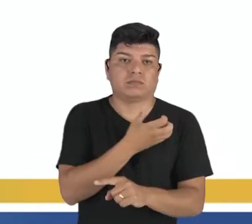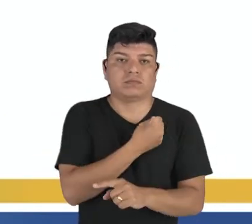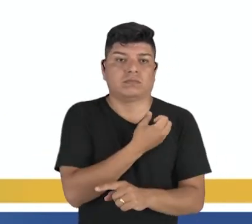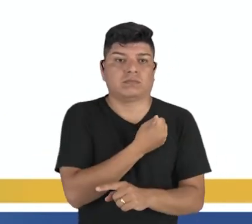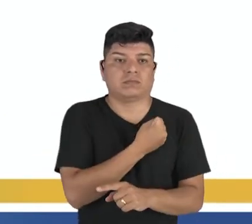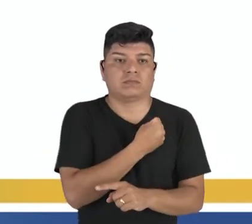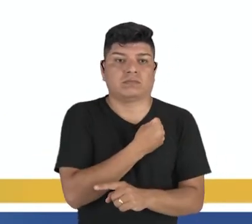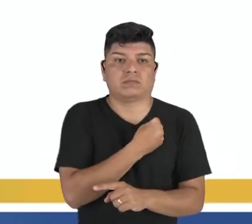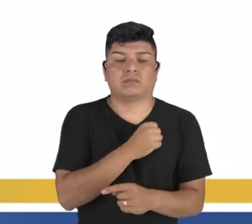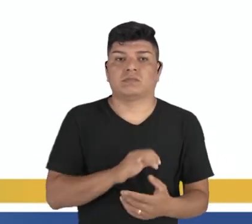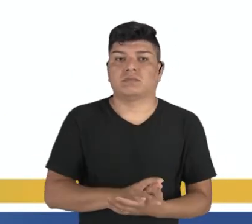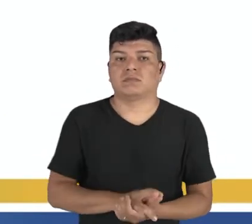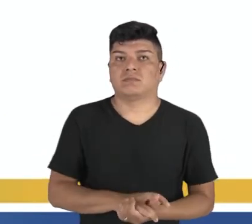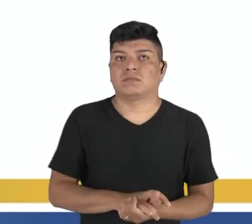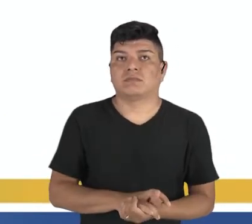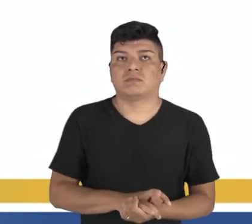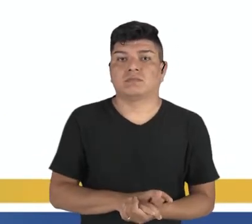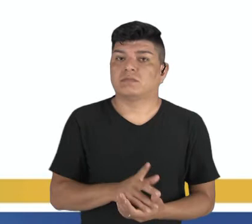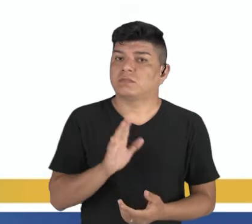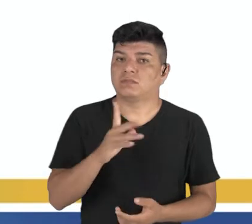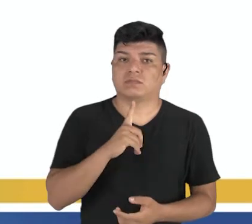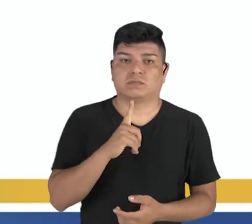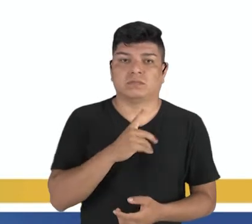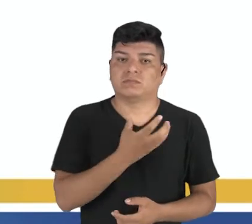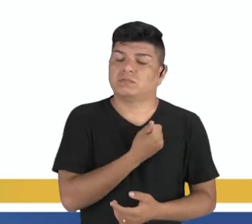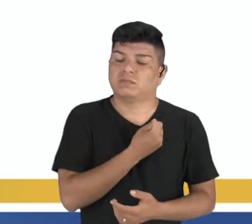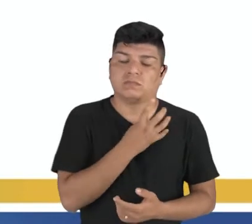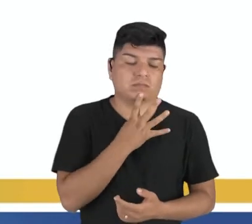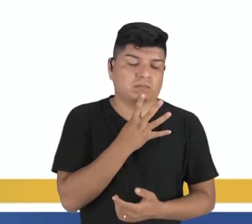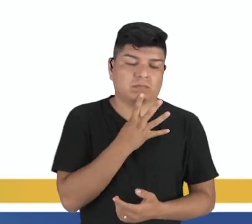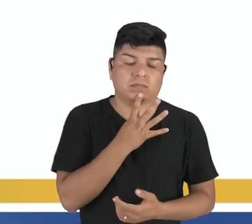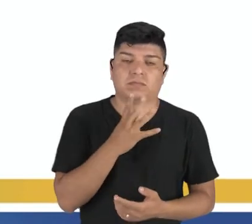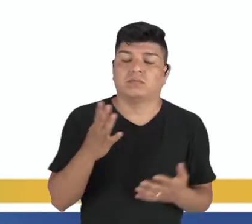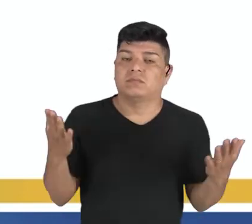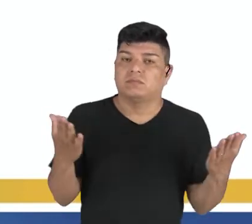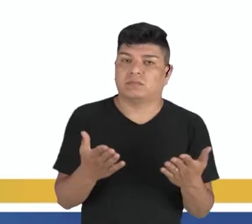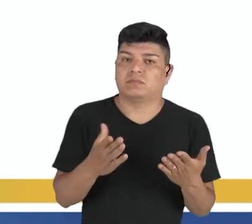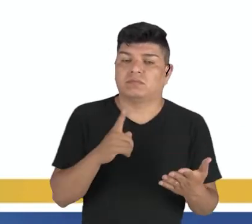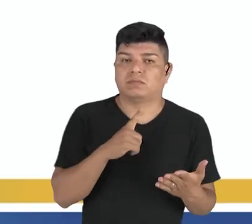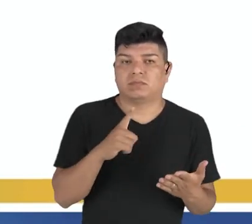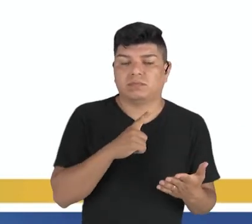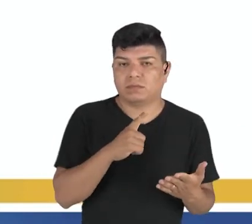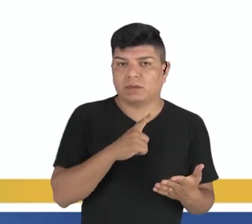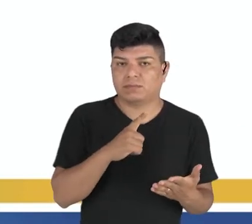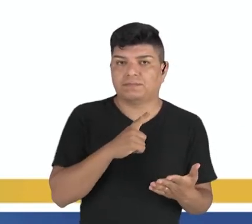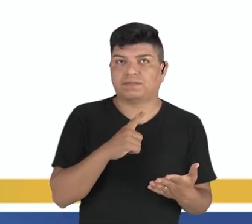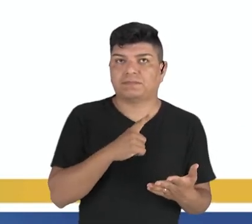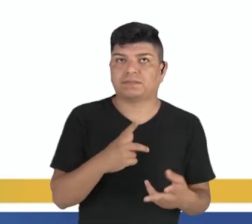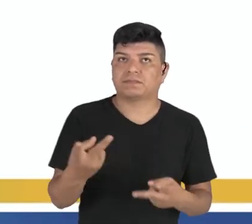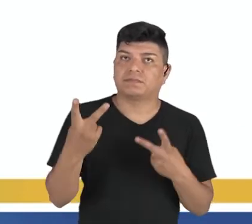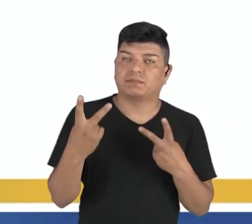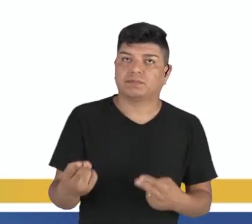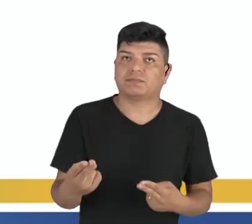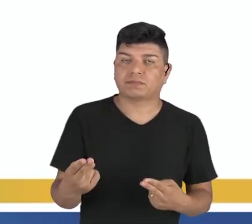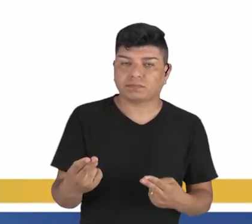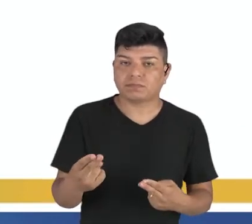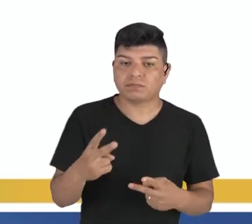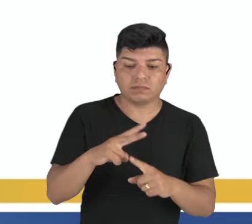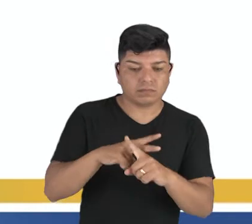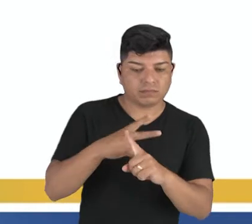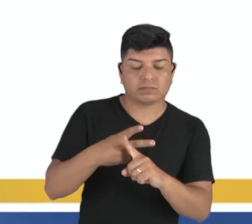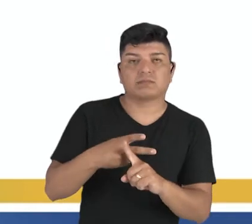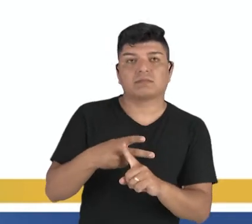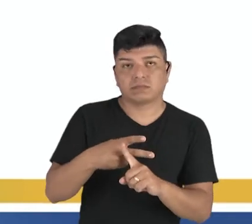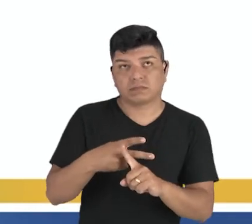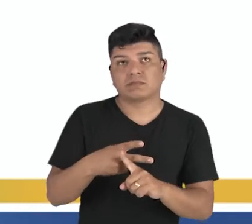número. Ou seja, nós já tínhamos um número desconhecido e agora ele tem um número que é igual ao seu